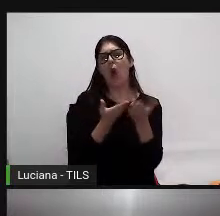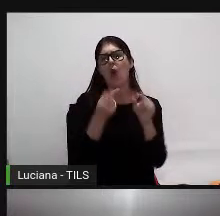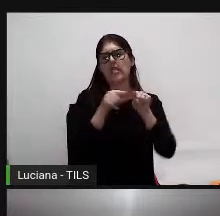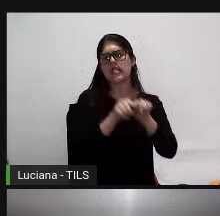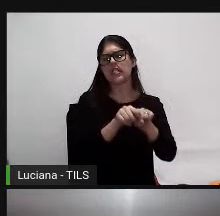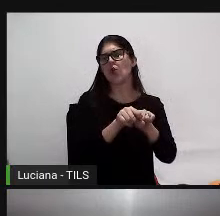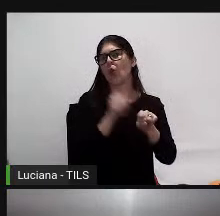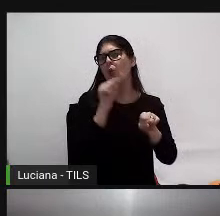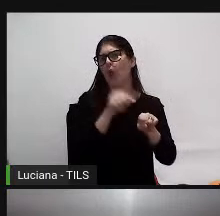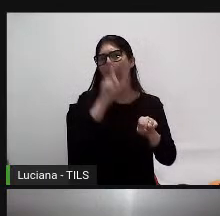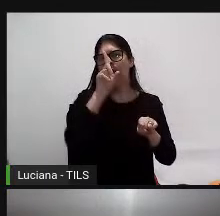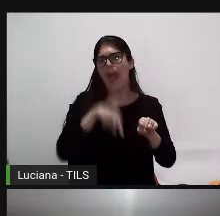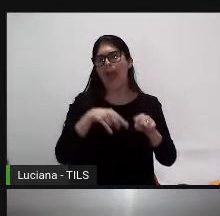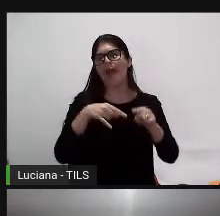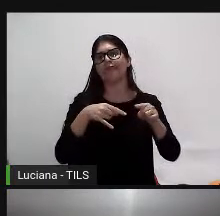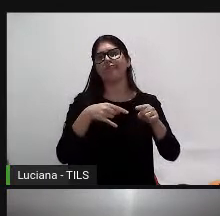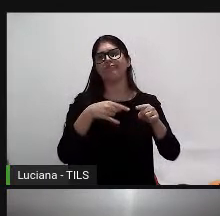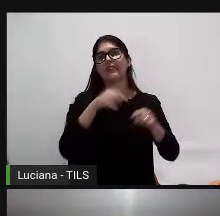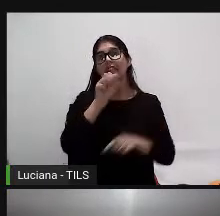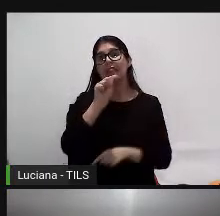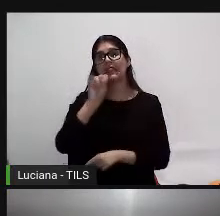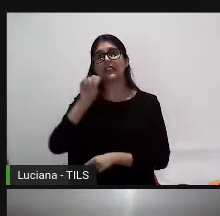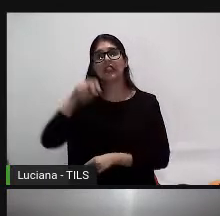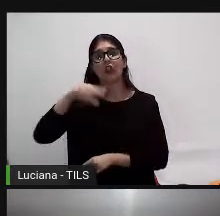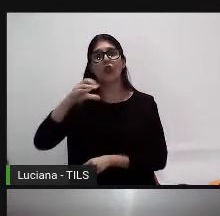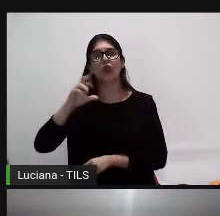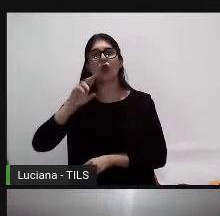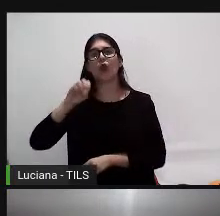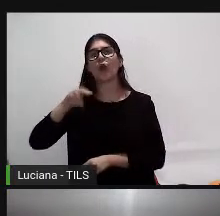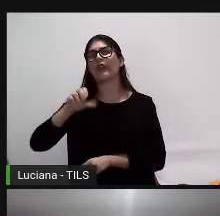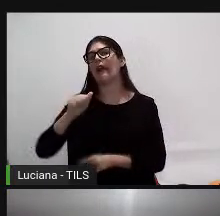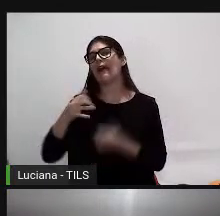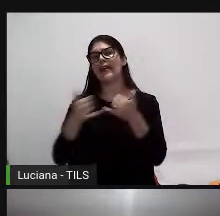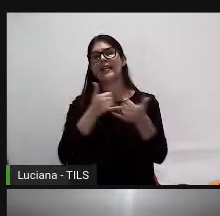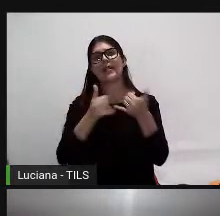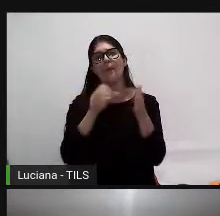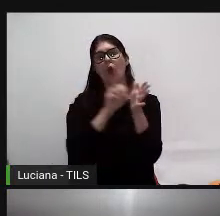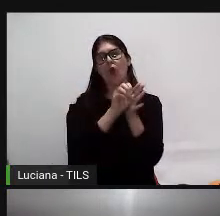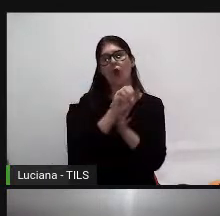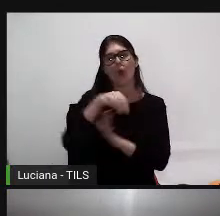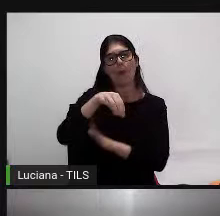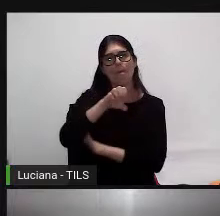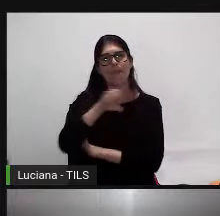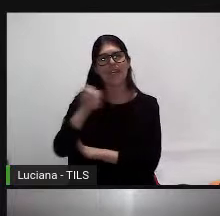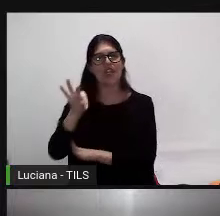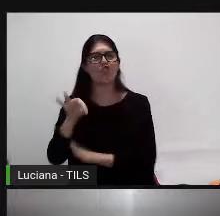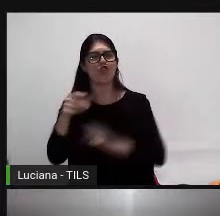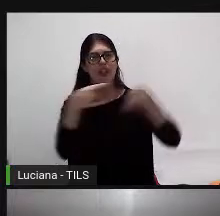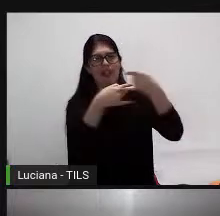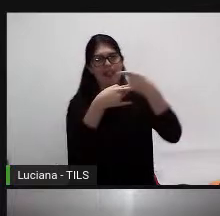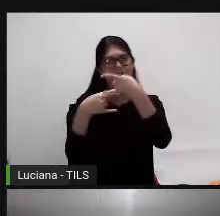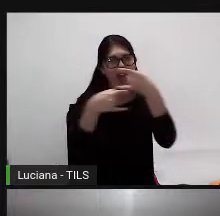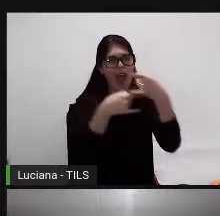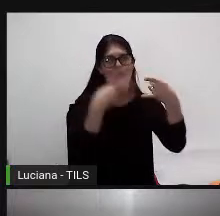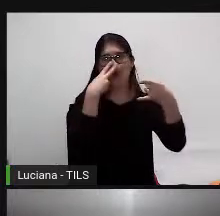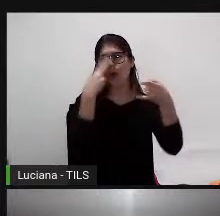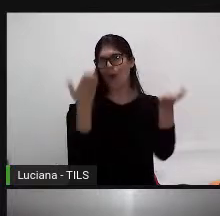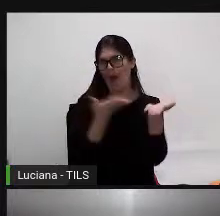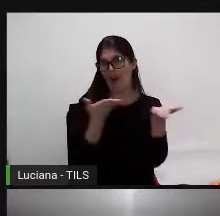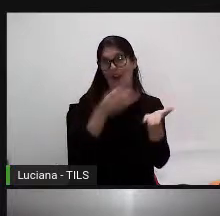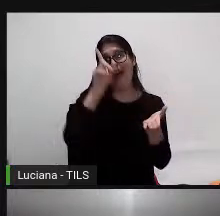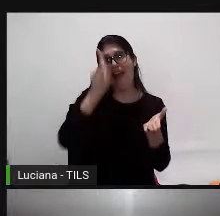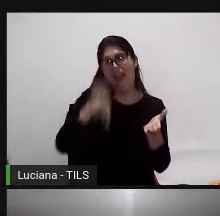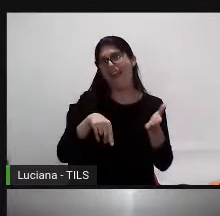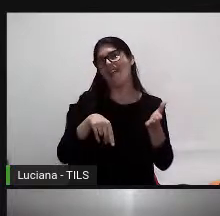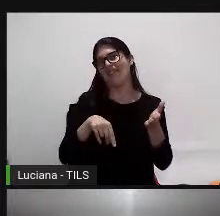real. Por exemplo, uma aula pelo Meet, né? Aquilo que nós estamos fazendo, uma live agora, seria uma aula síncrona,